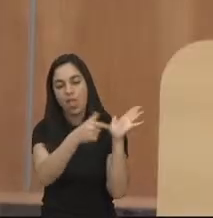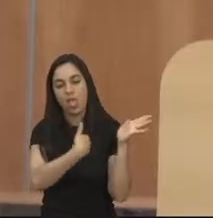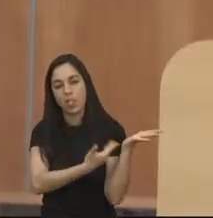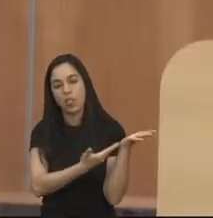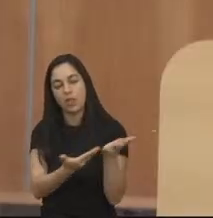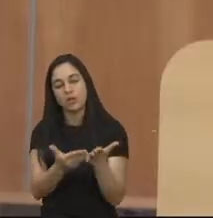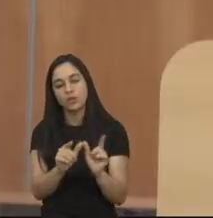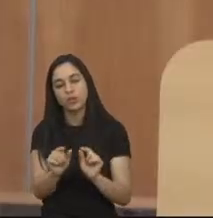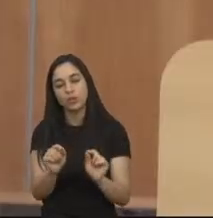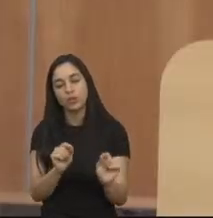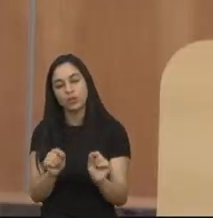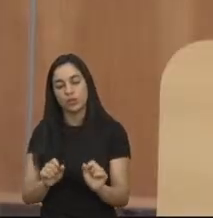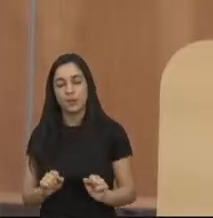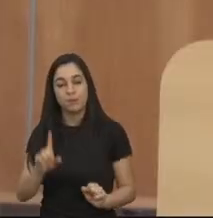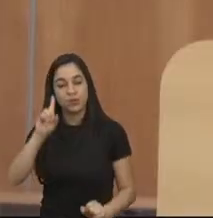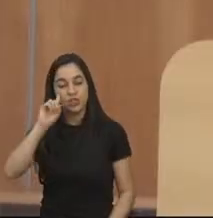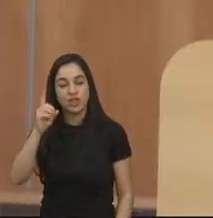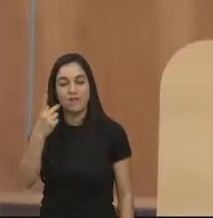no dia